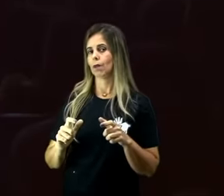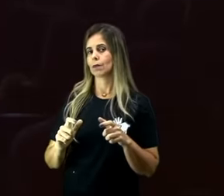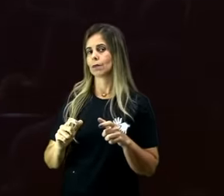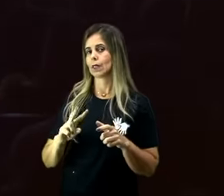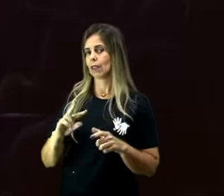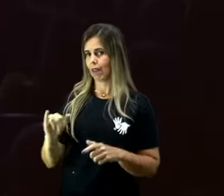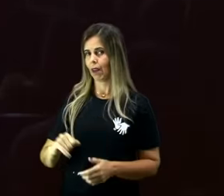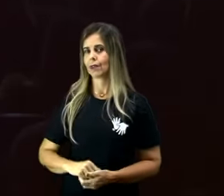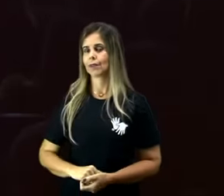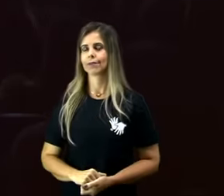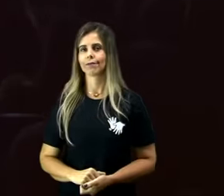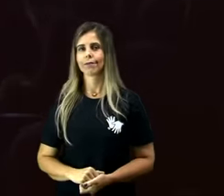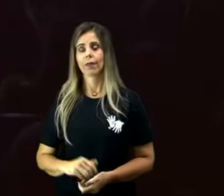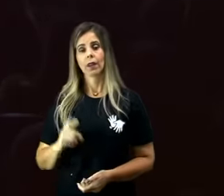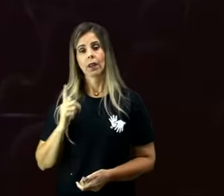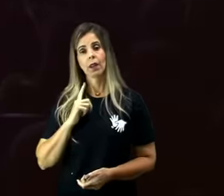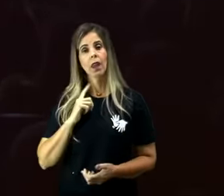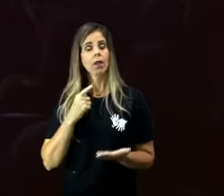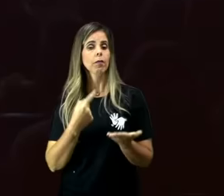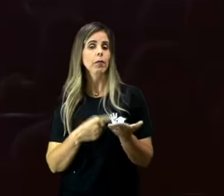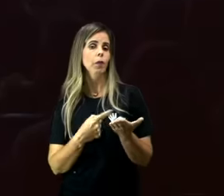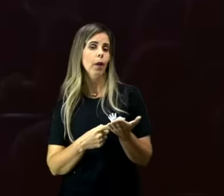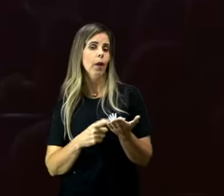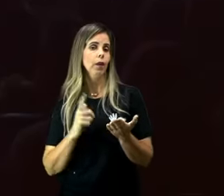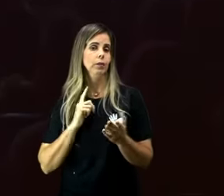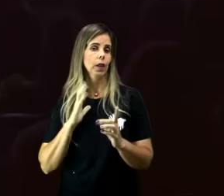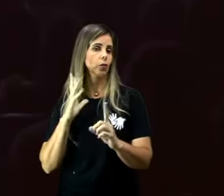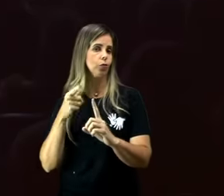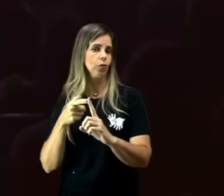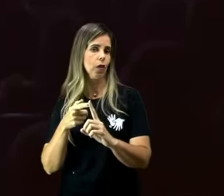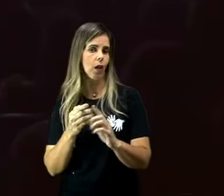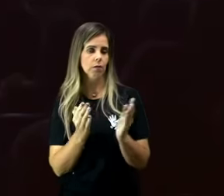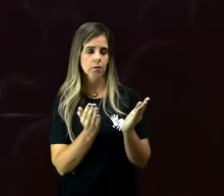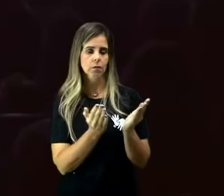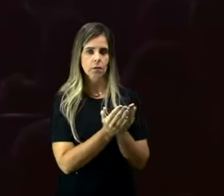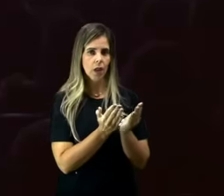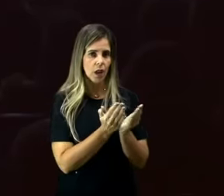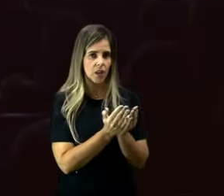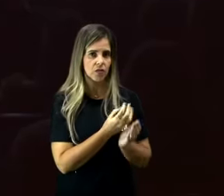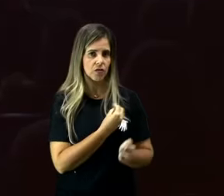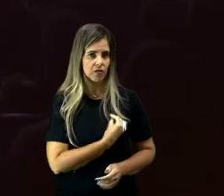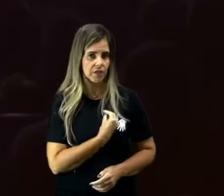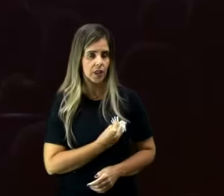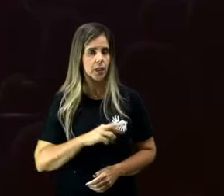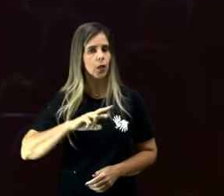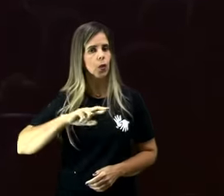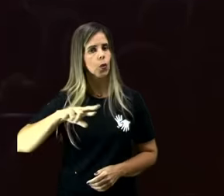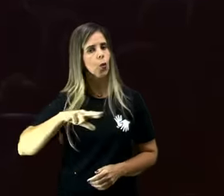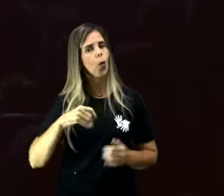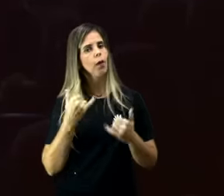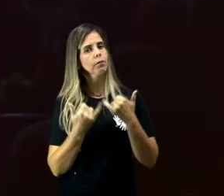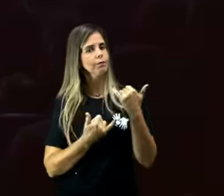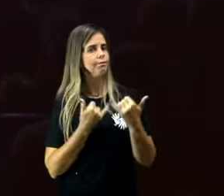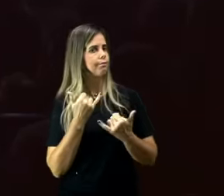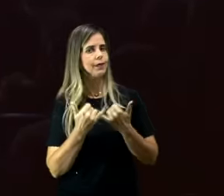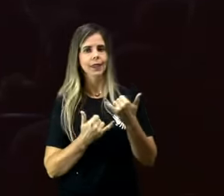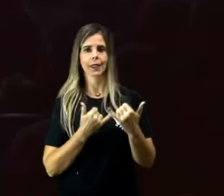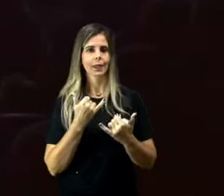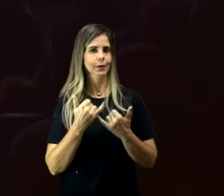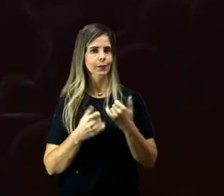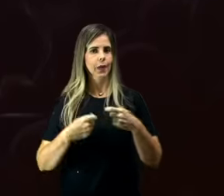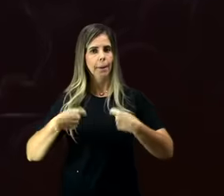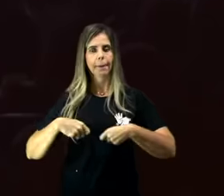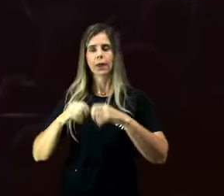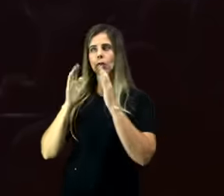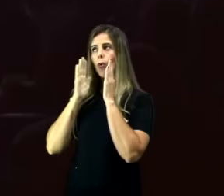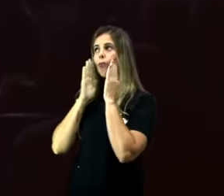propósito. Não estou brincando de ser evangélico. Então a gente precisa definir hoje, focar no que é